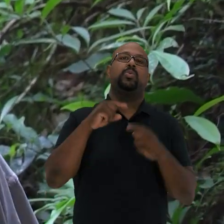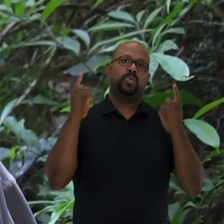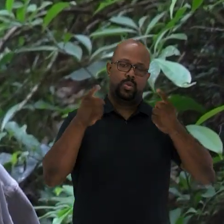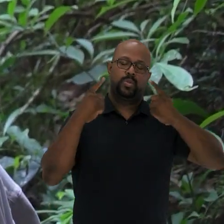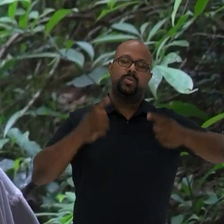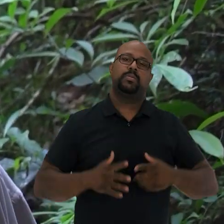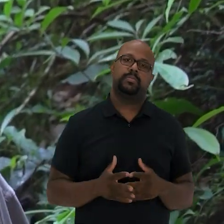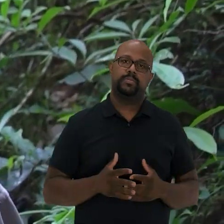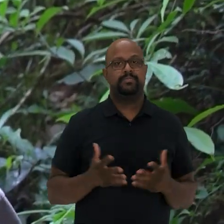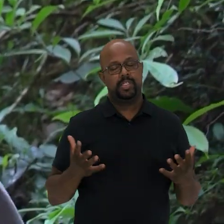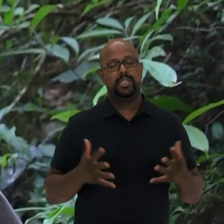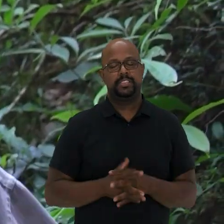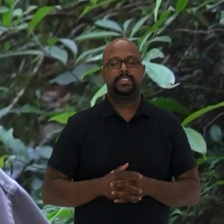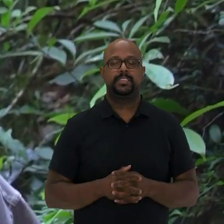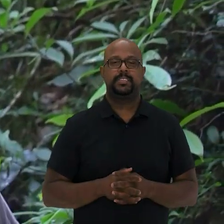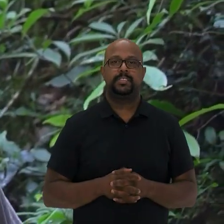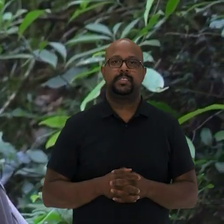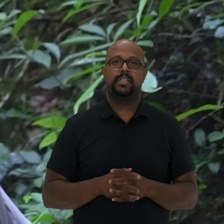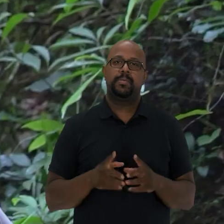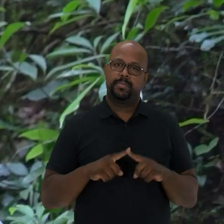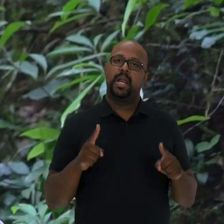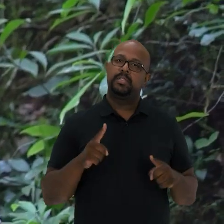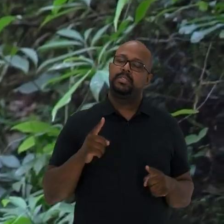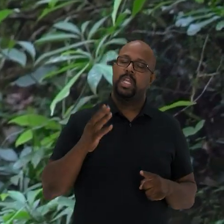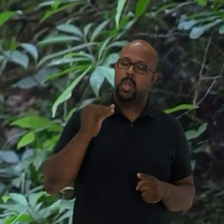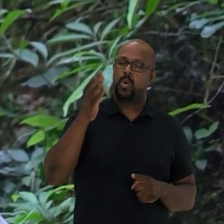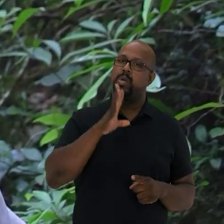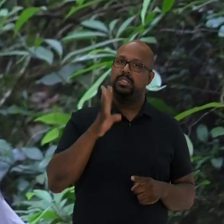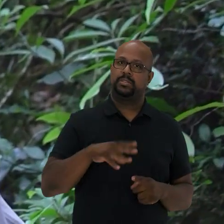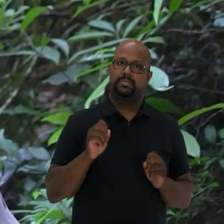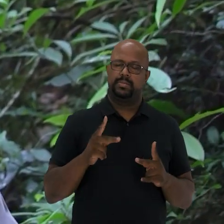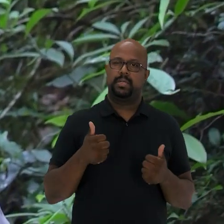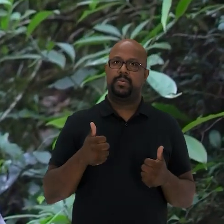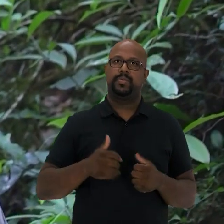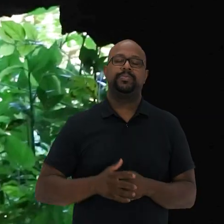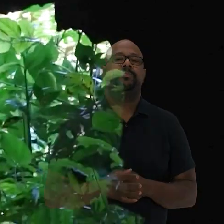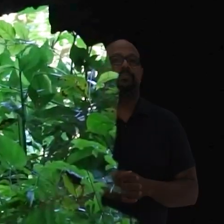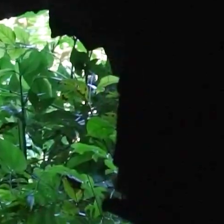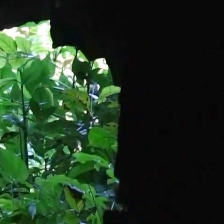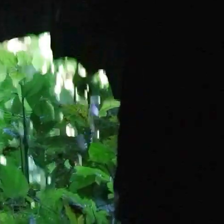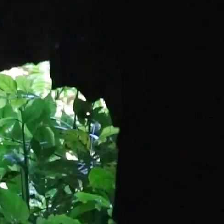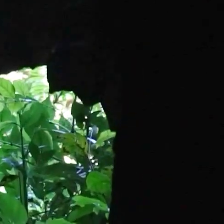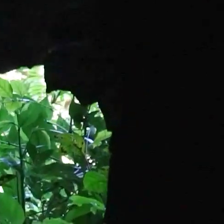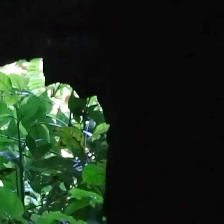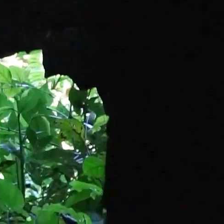todo, né? Pobres, mas reconhecido. Tá bom?